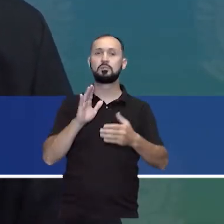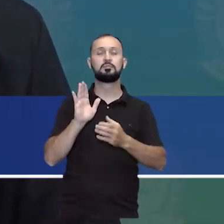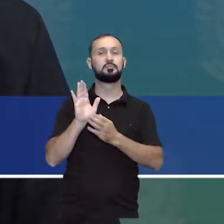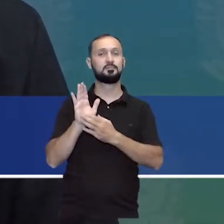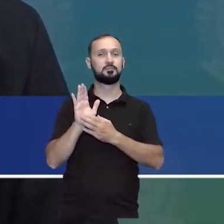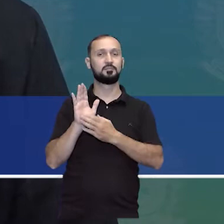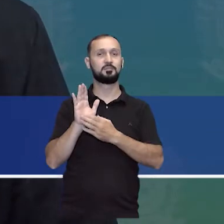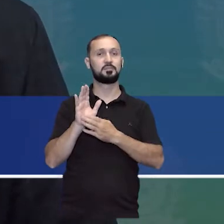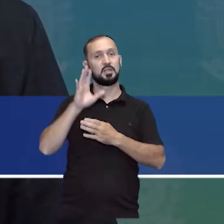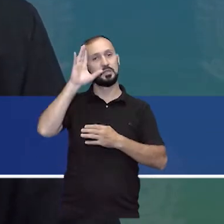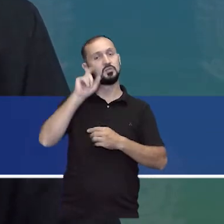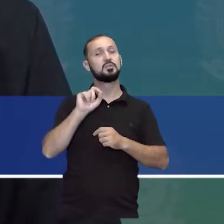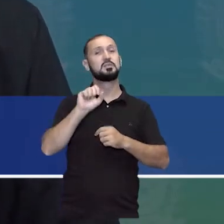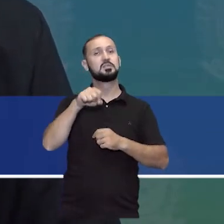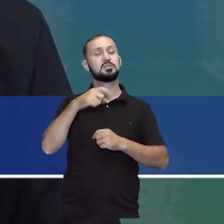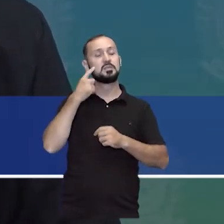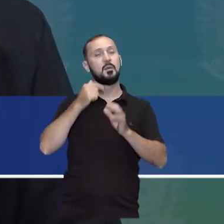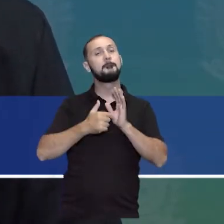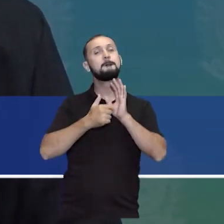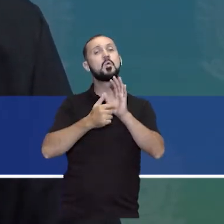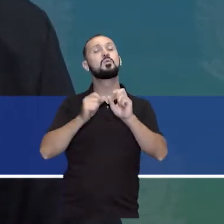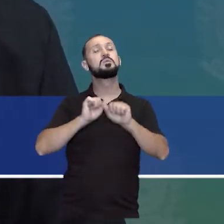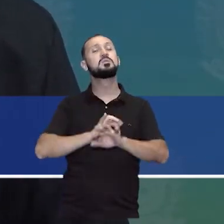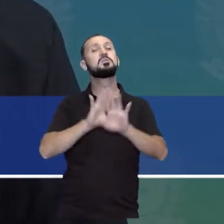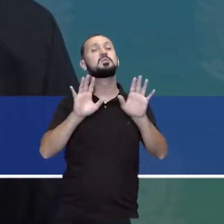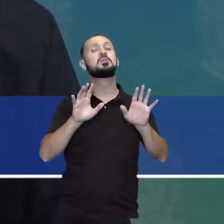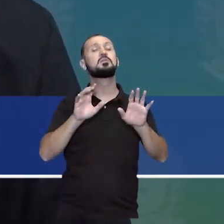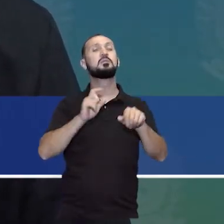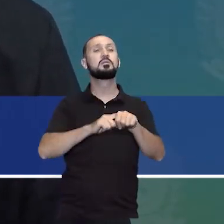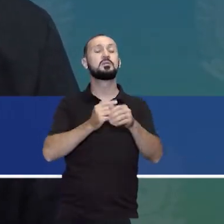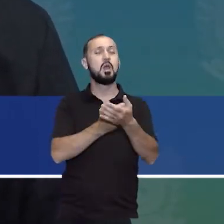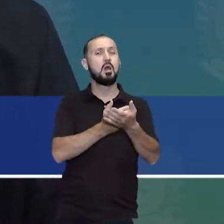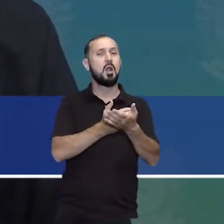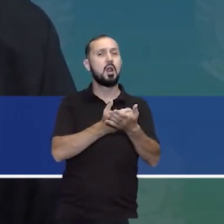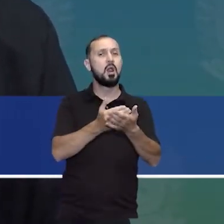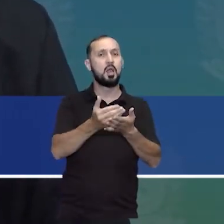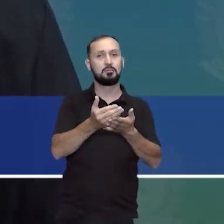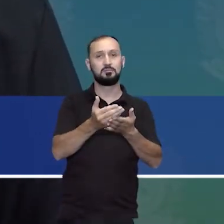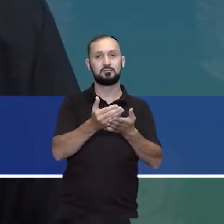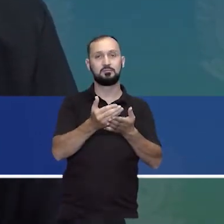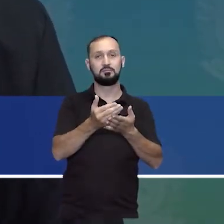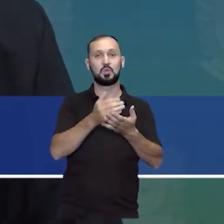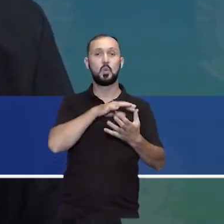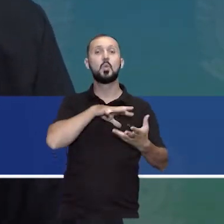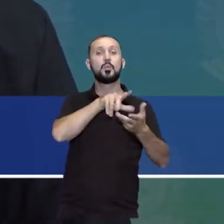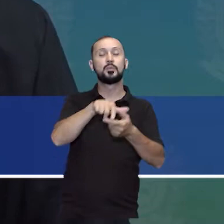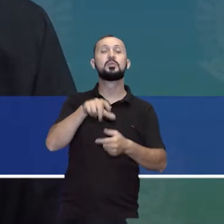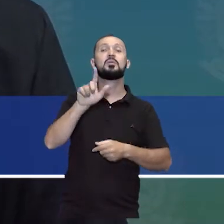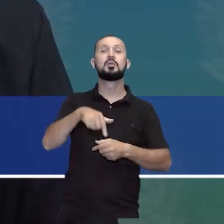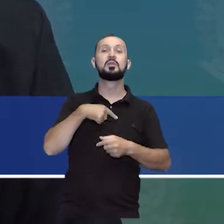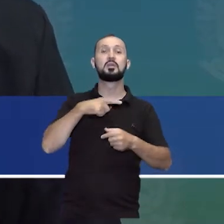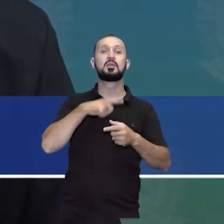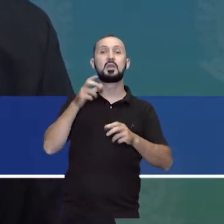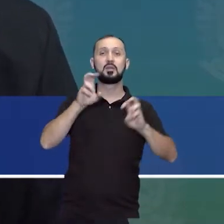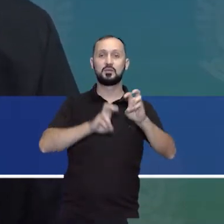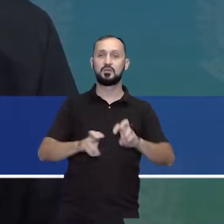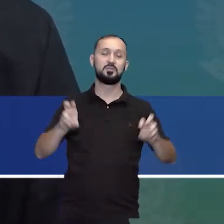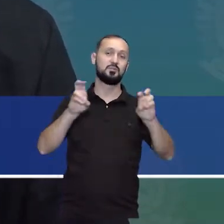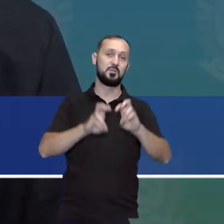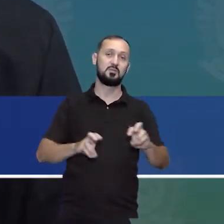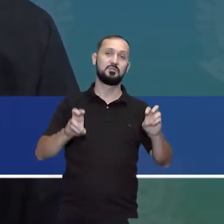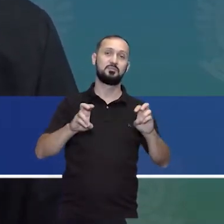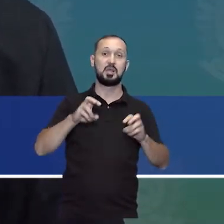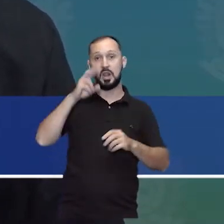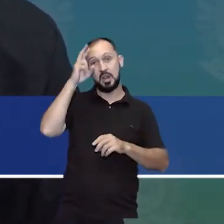dialogar com seus eleitores e estabelecer aí, se destacando, né, assim, nesse imenso mundo que é um